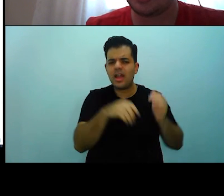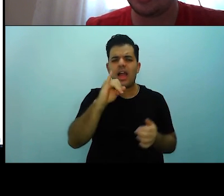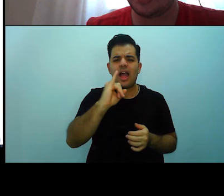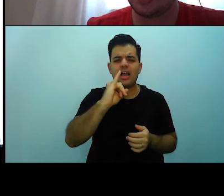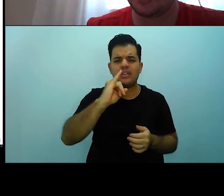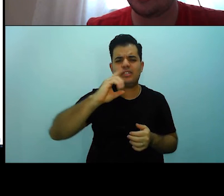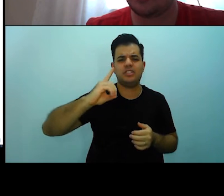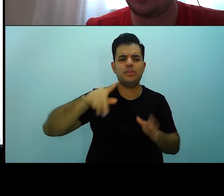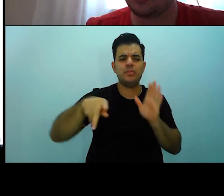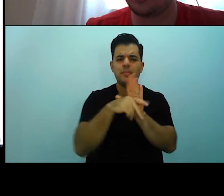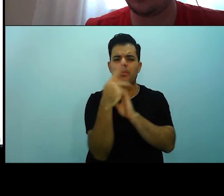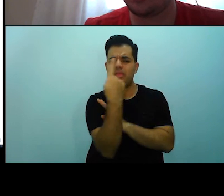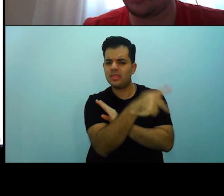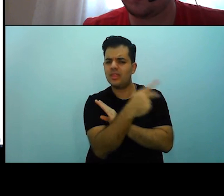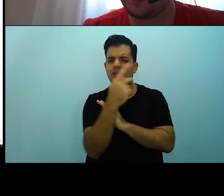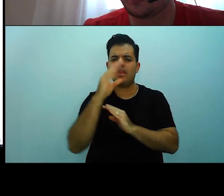bug,